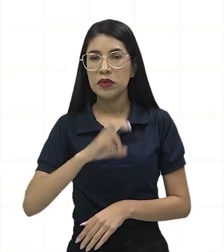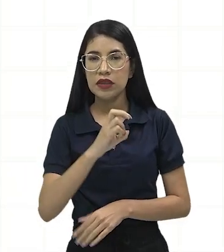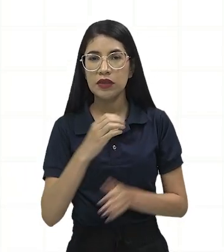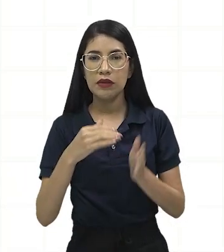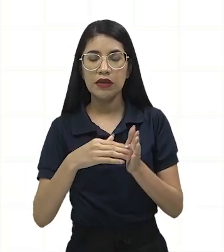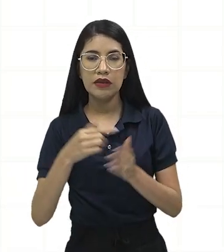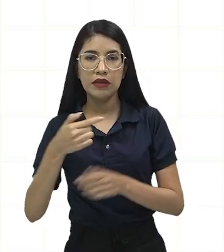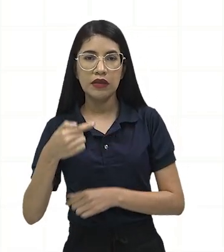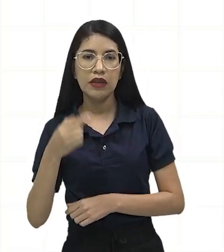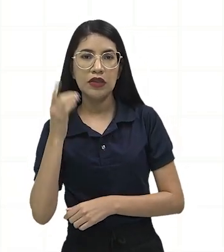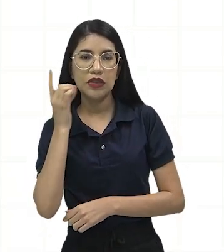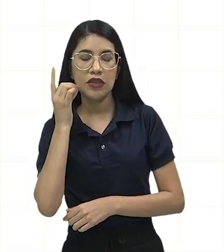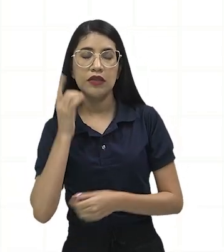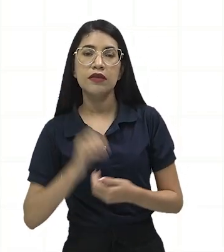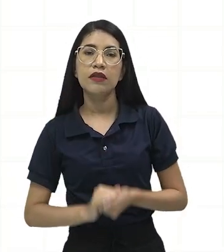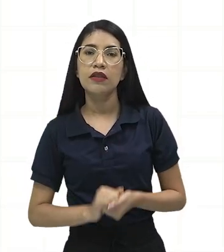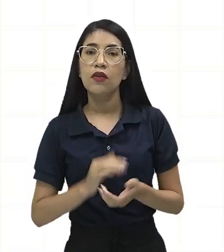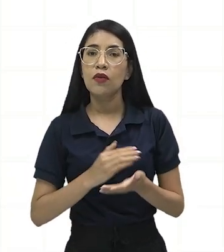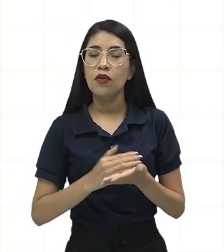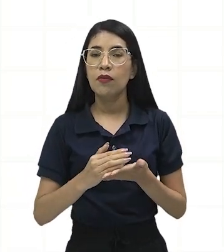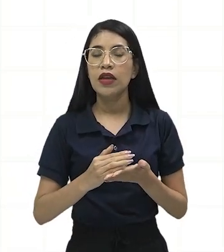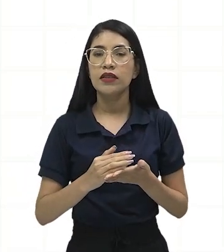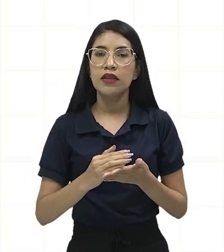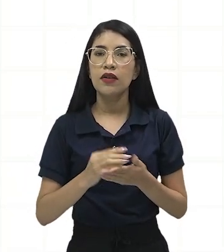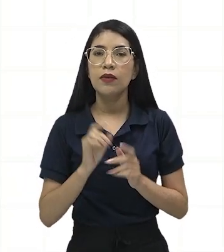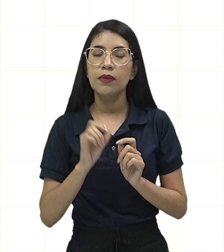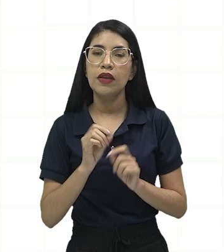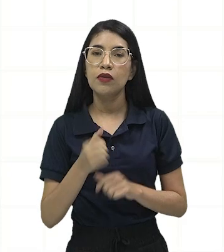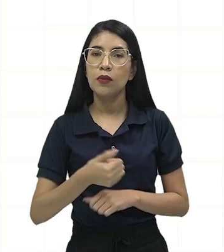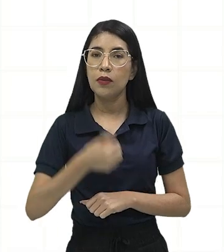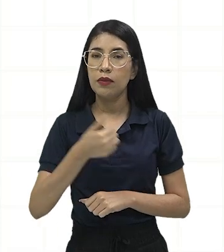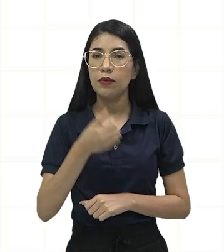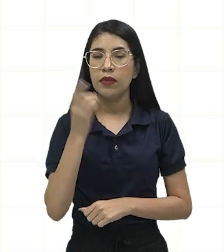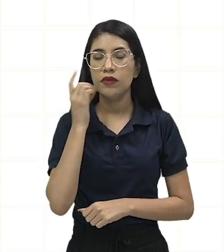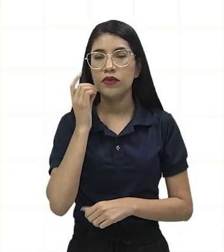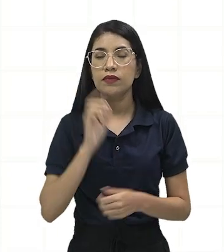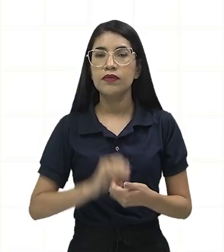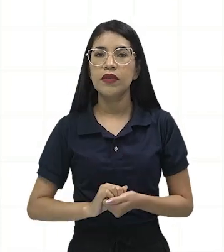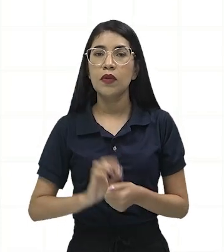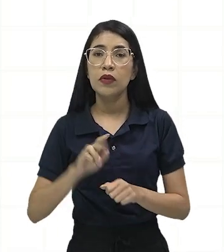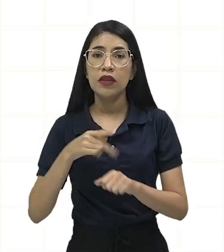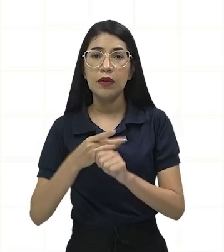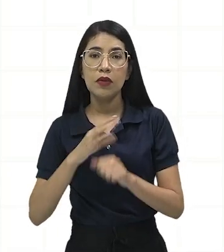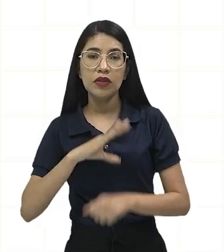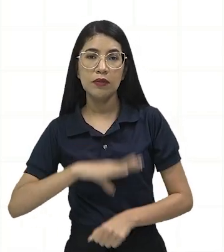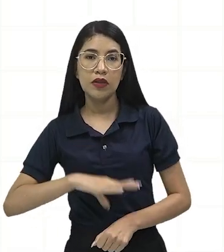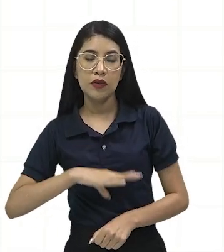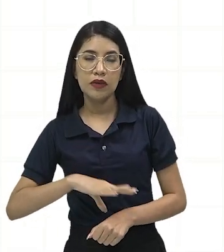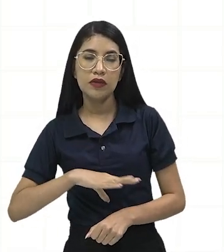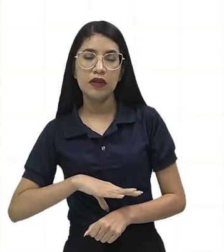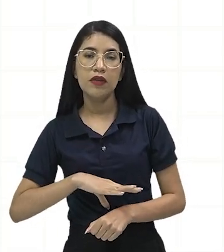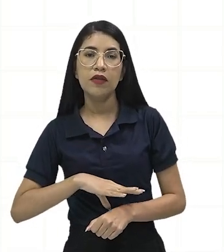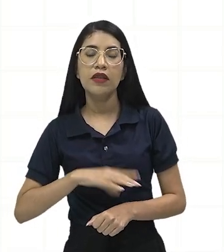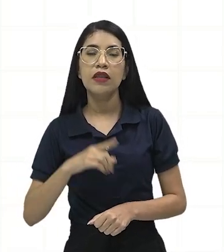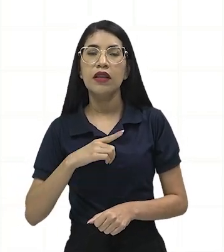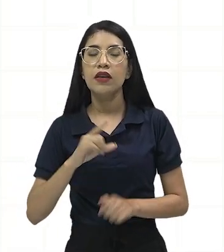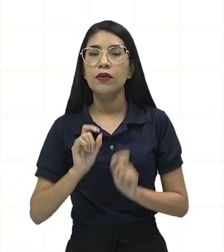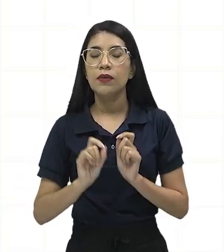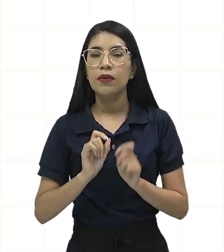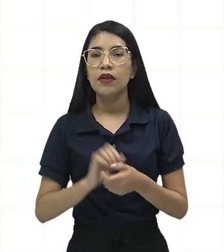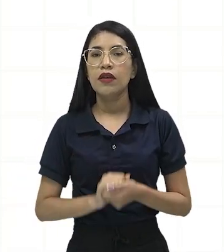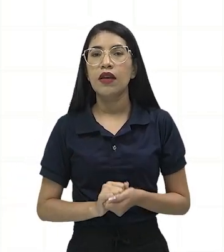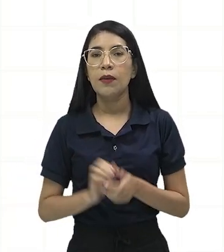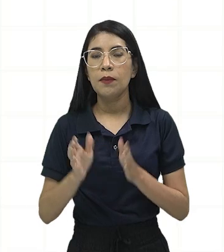esse ciclo começa então nesse primeiro dia, tá? Após a menstruação, a gente tem a fase proliferativa